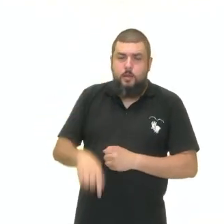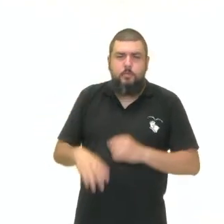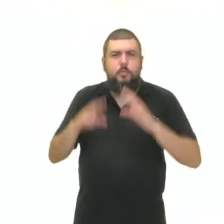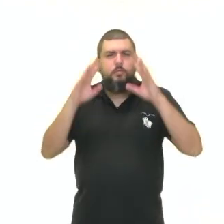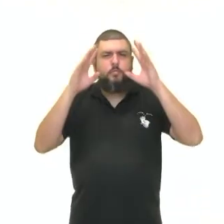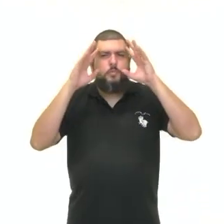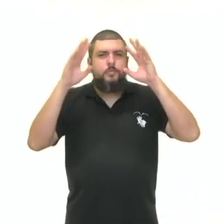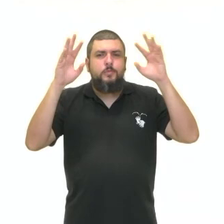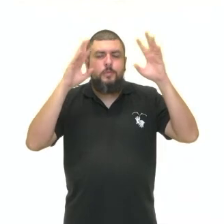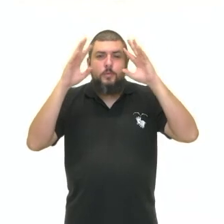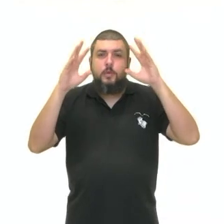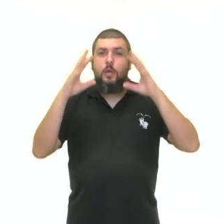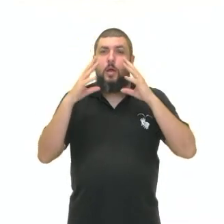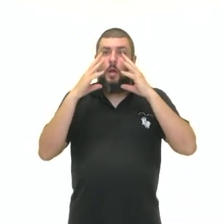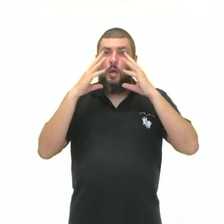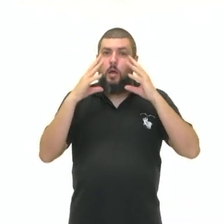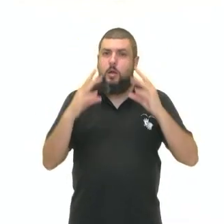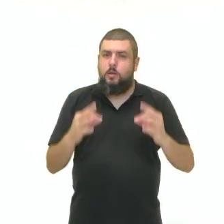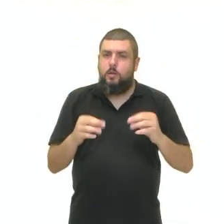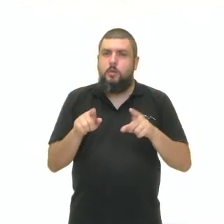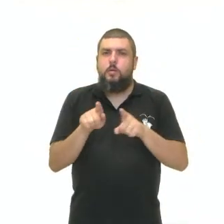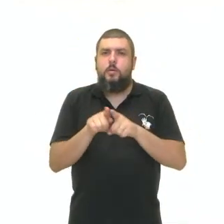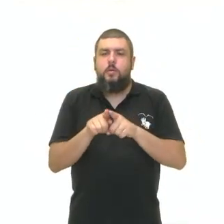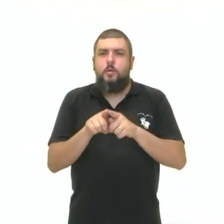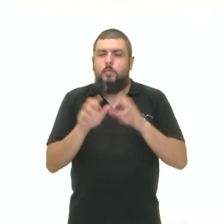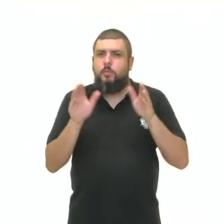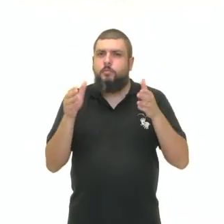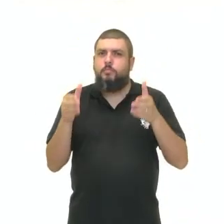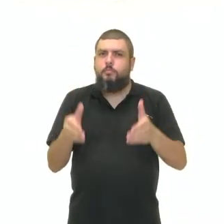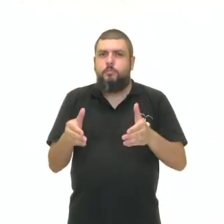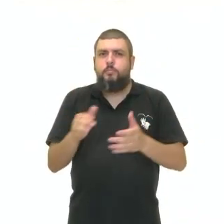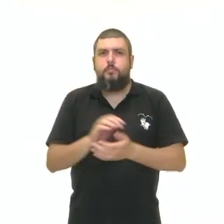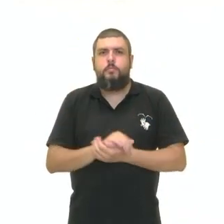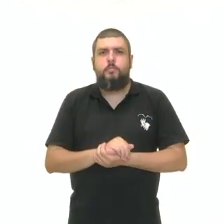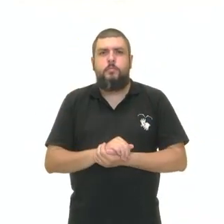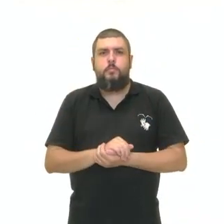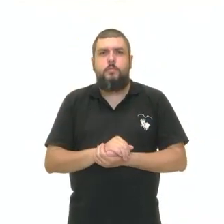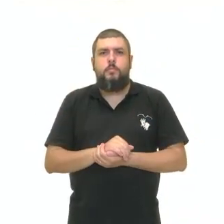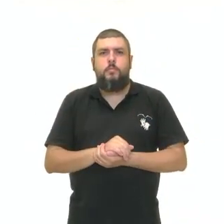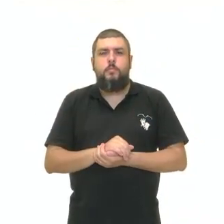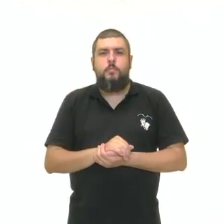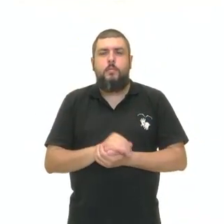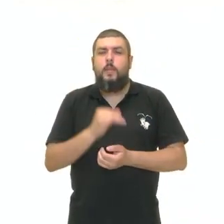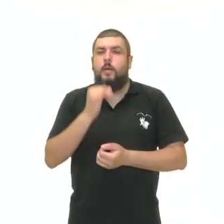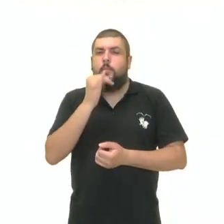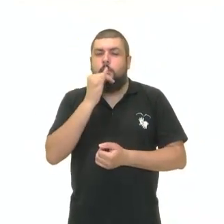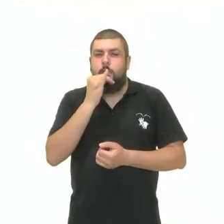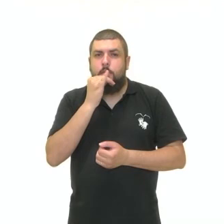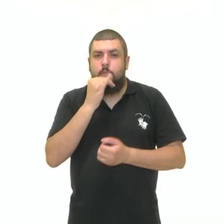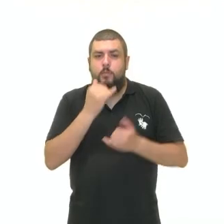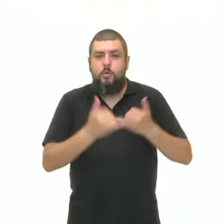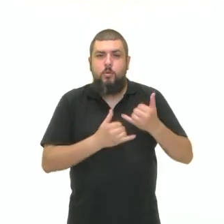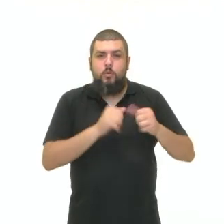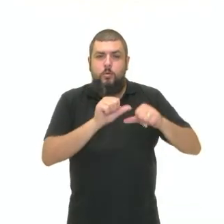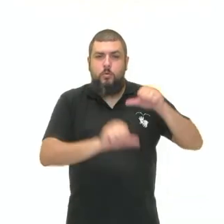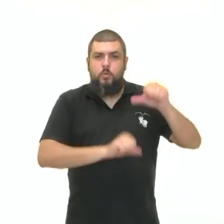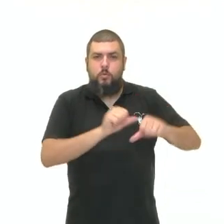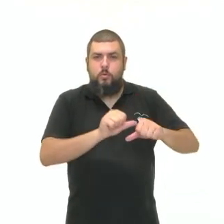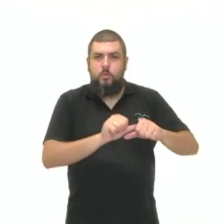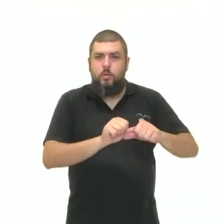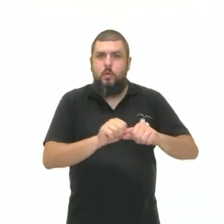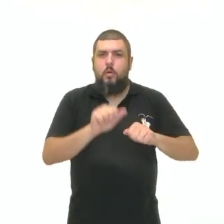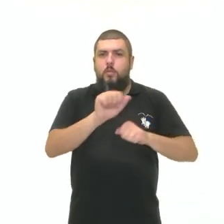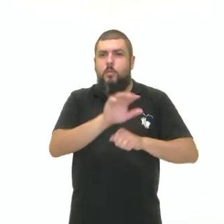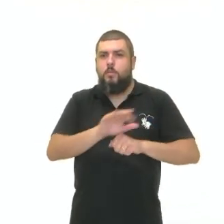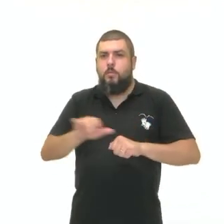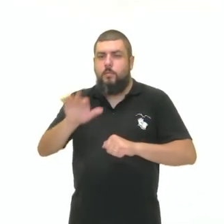criatividade, atenção e concentração. Como exemplos, vimos o jogo do Transforma, o jogo do alfabeto